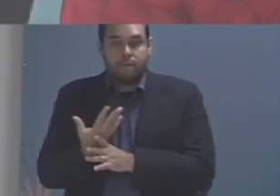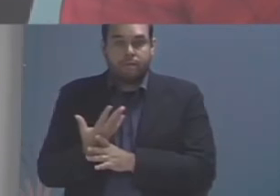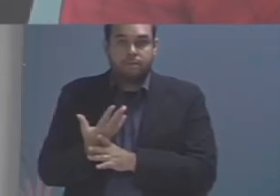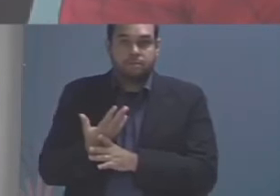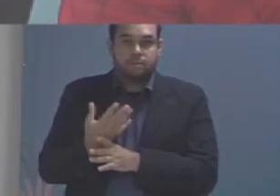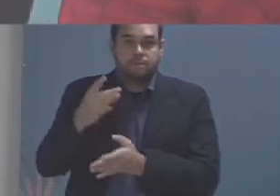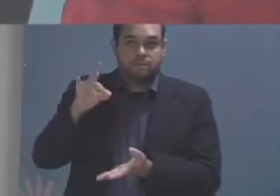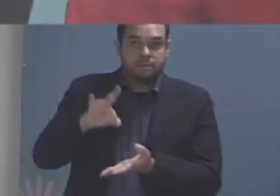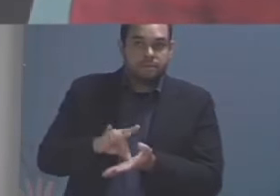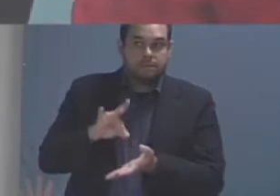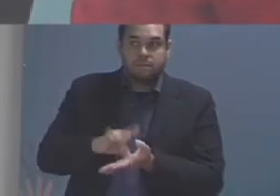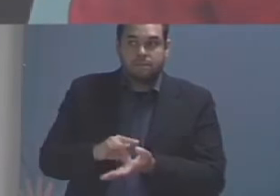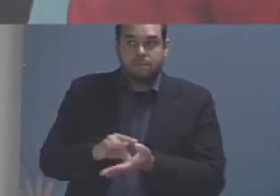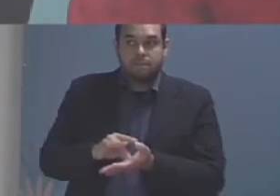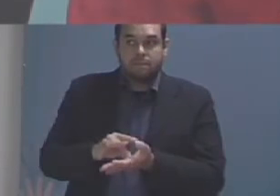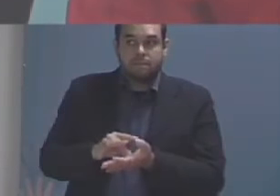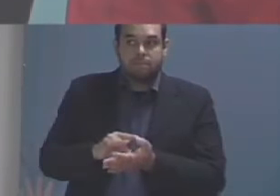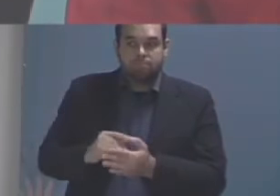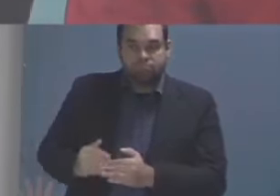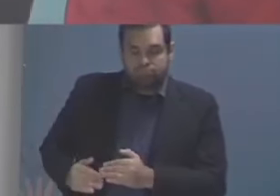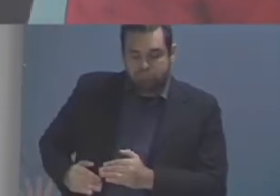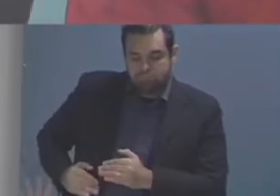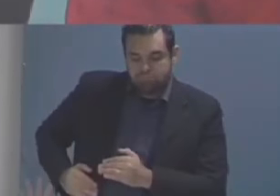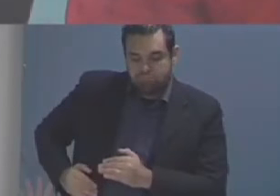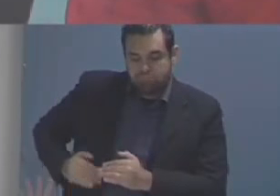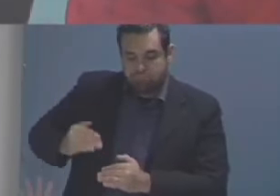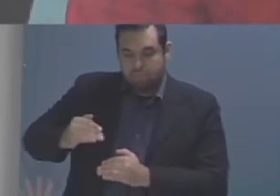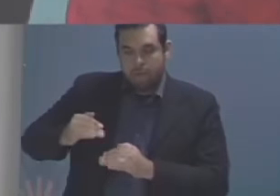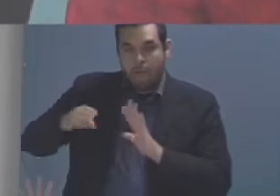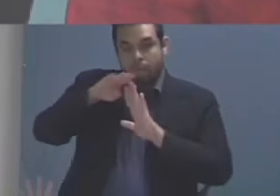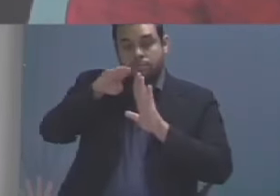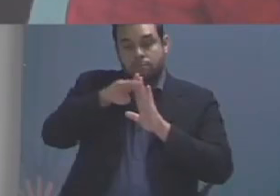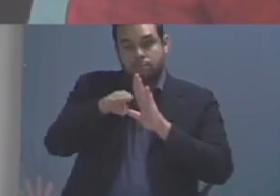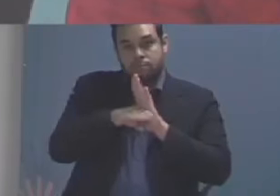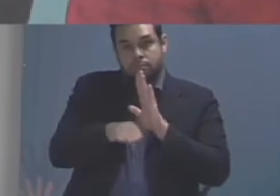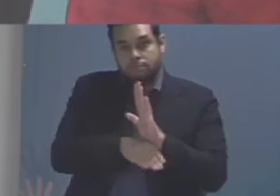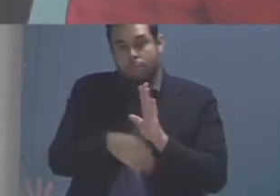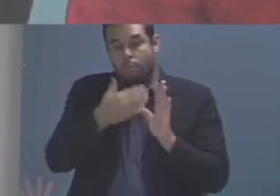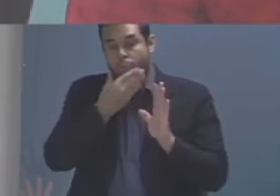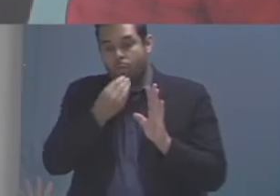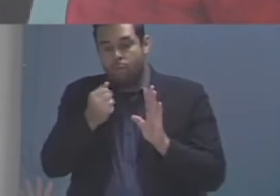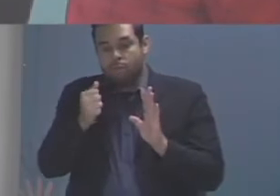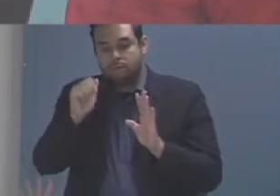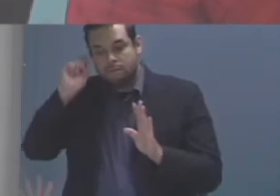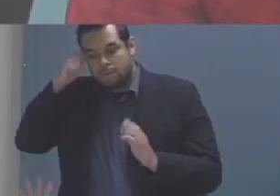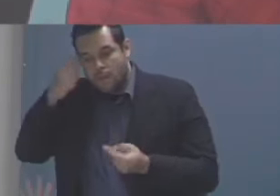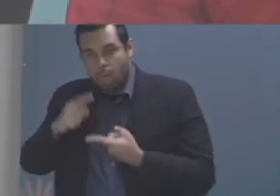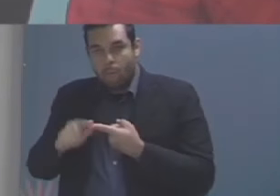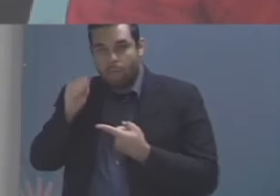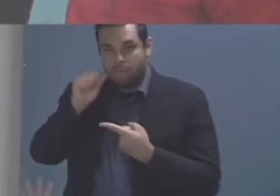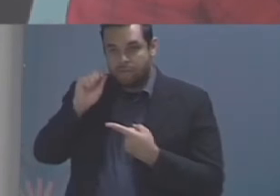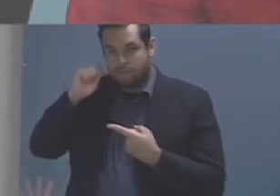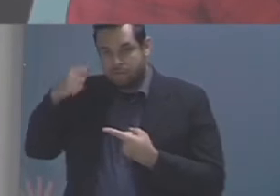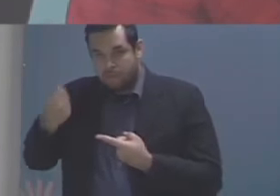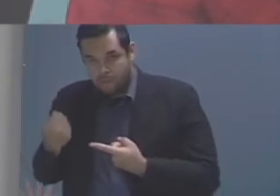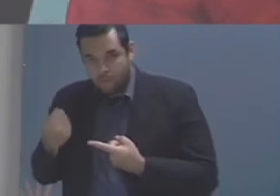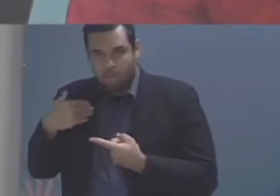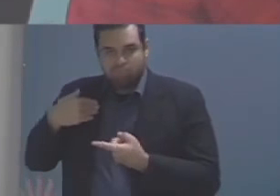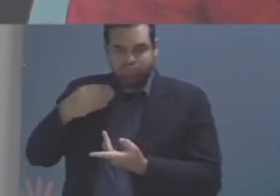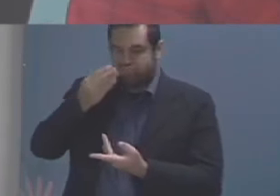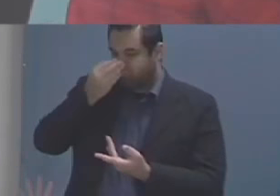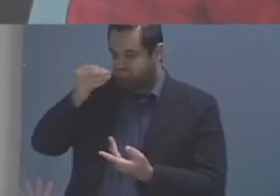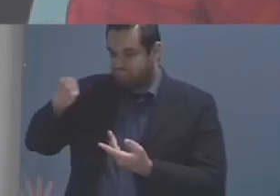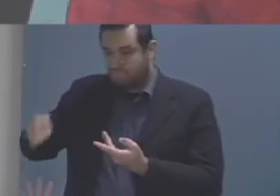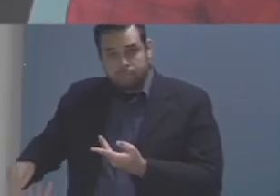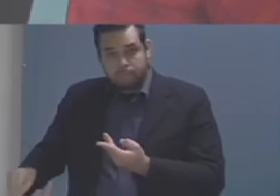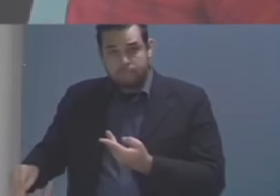de uma verdadeira escada, numa verdadeira escala em que o trabalho do homem negro e da mulher negra é absolutamente aviltado em